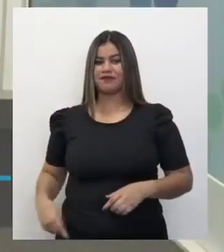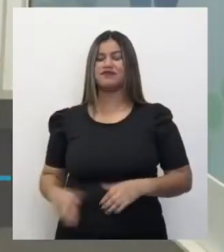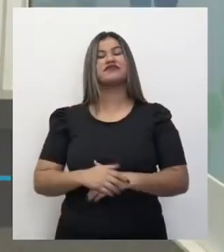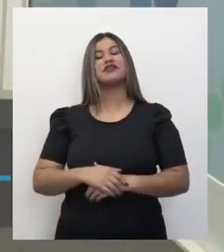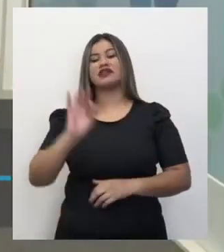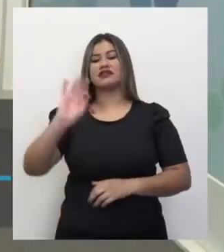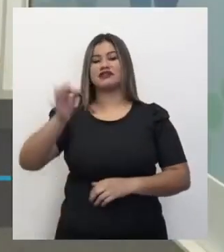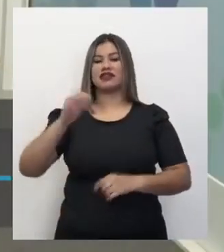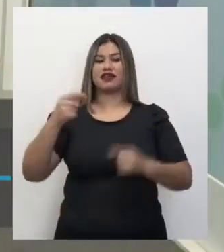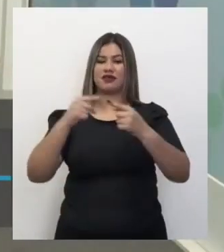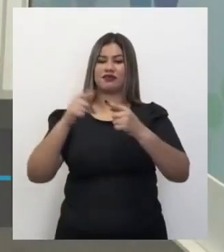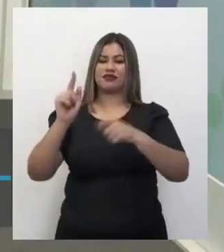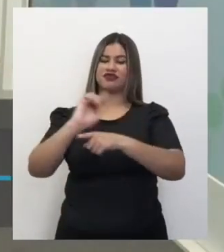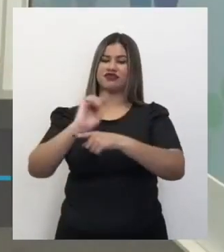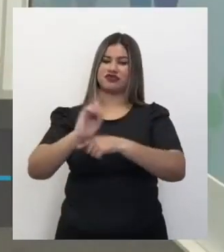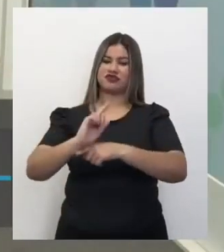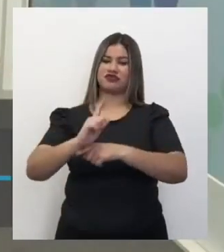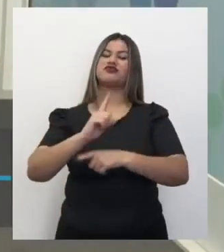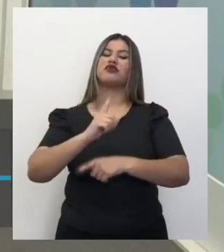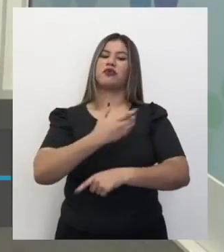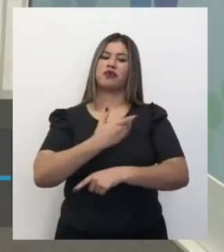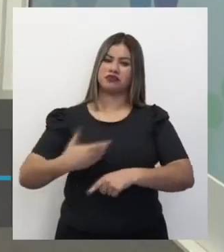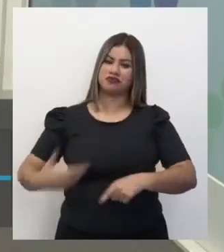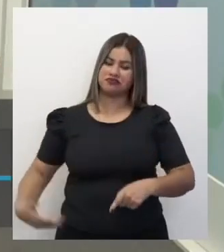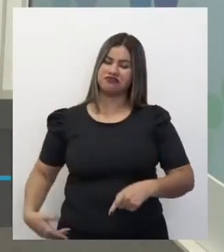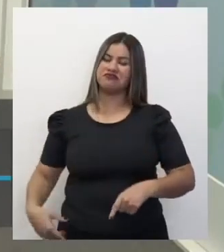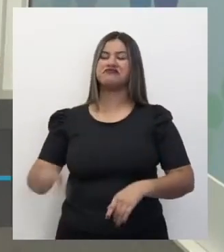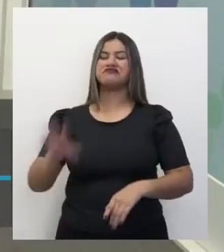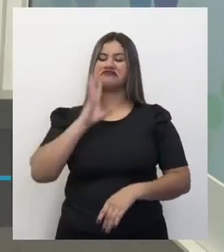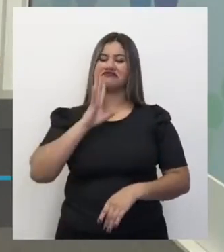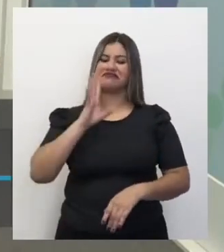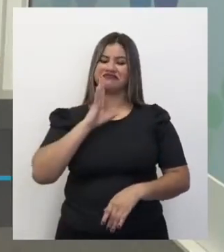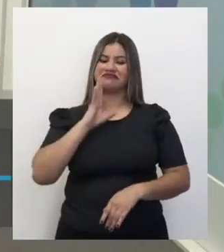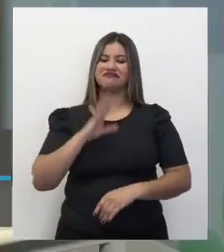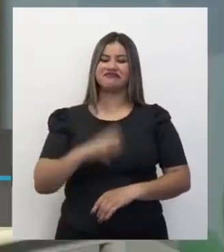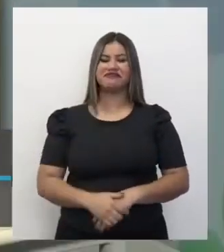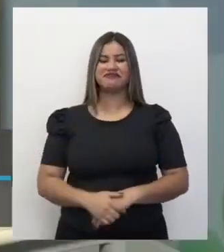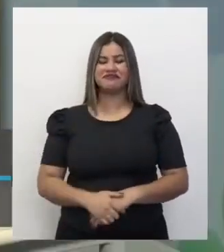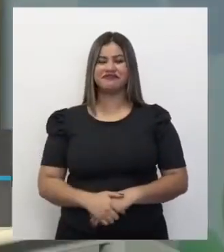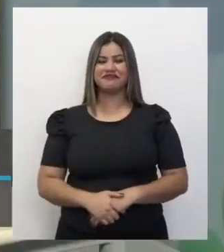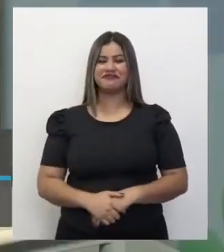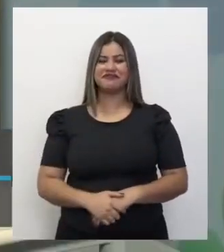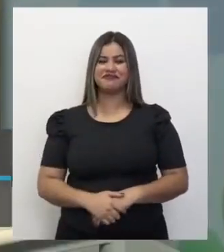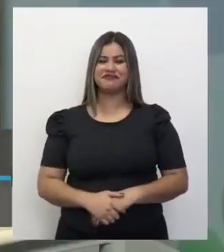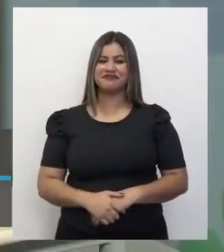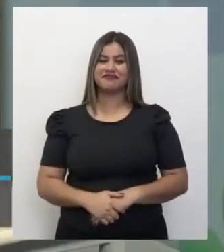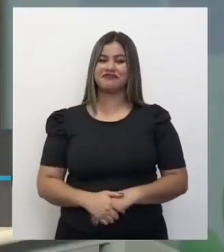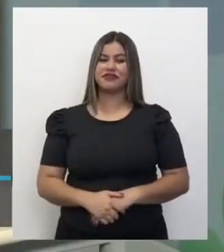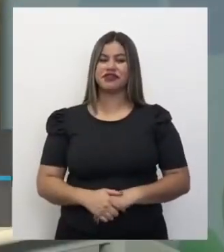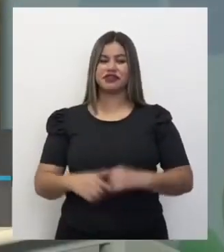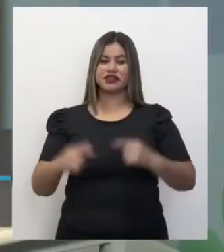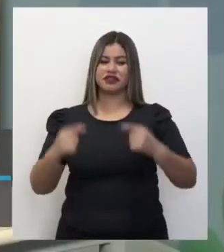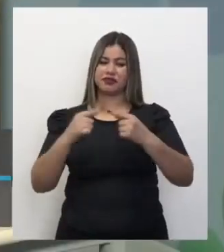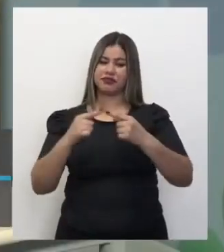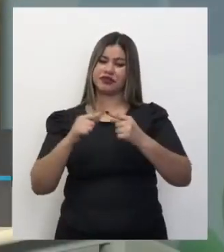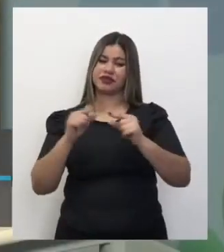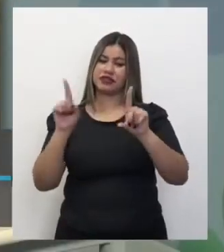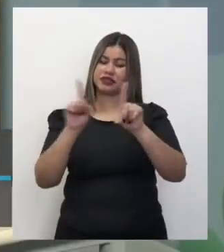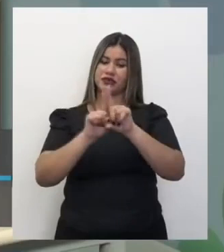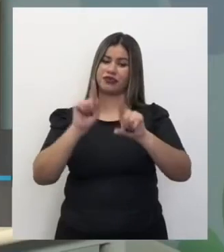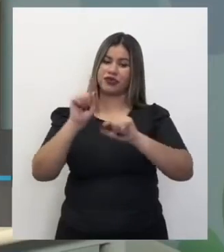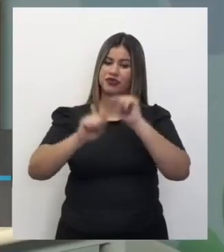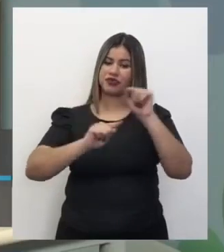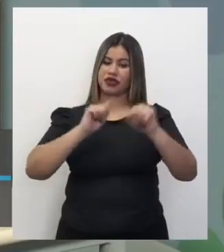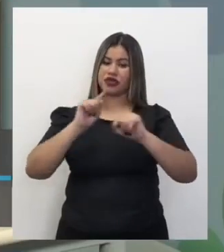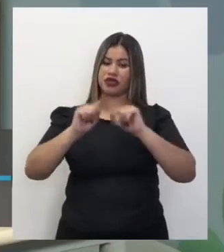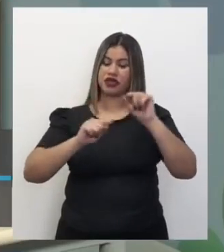que colocou gestão pública aqui também. Muito bom, legal isso. E ali é meio que o sonho. Quando